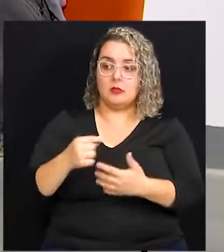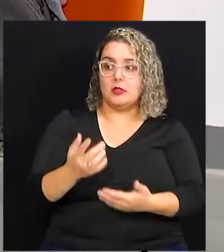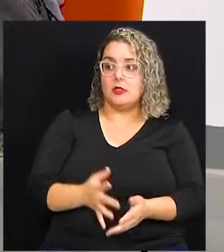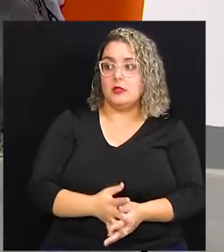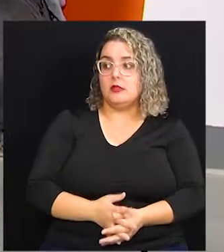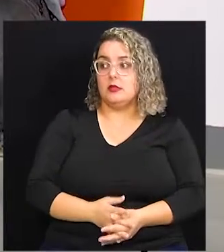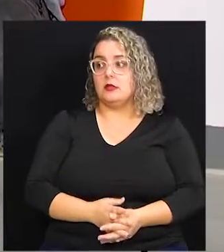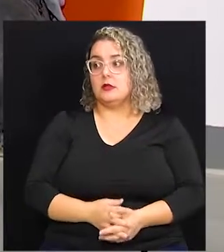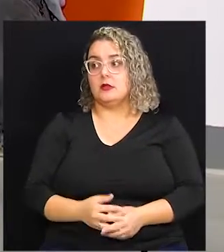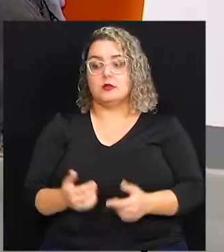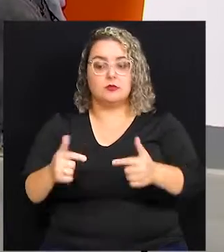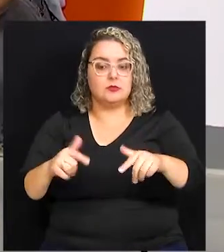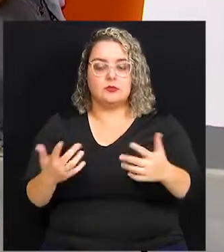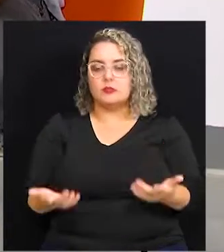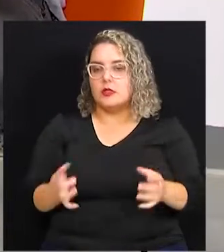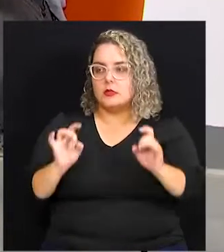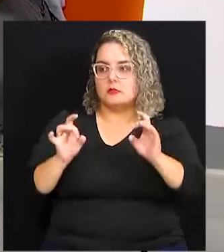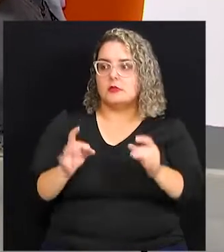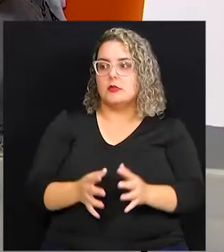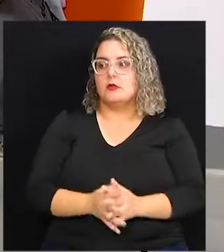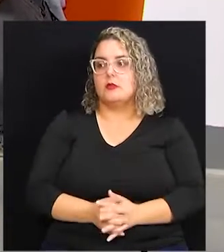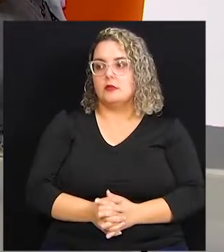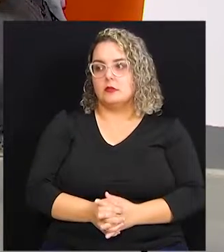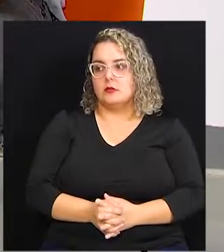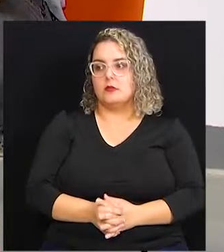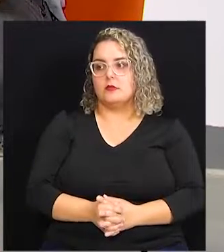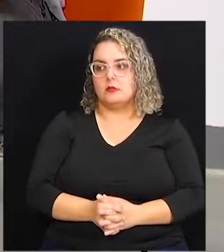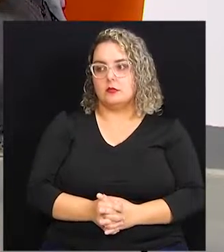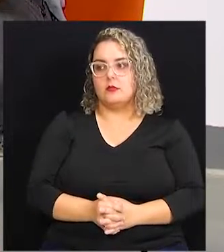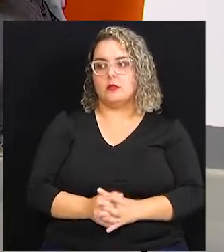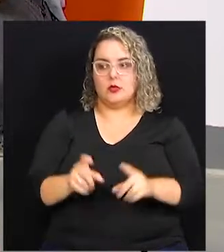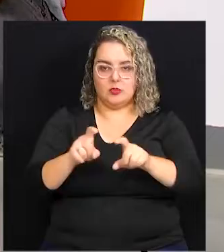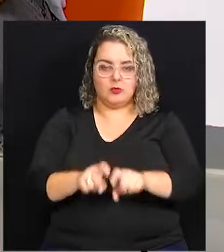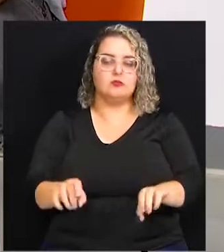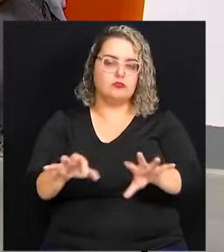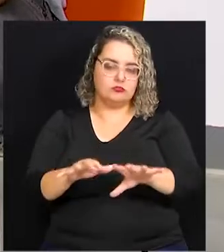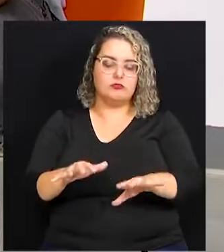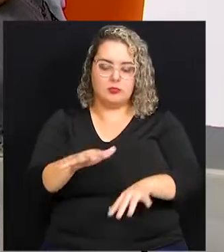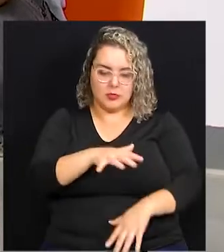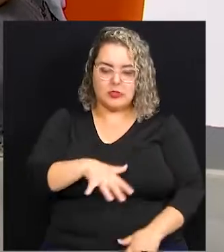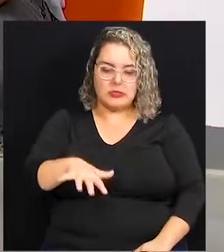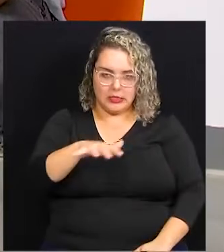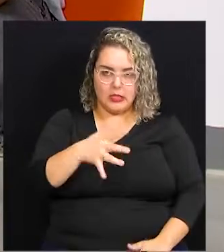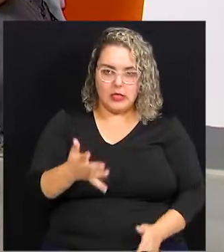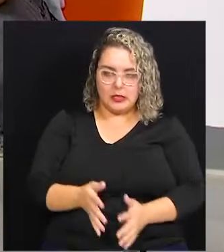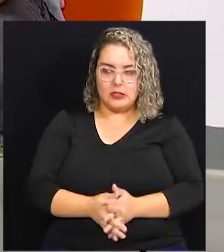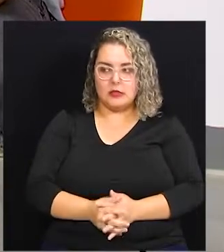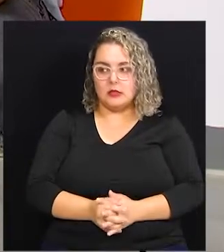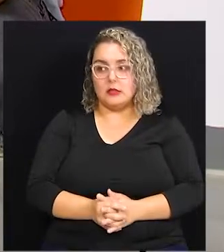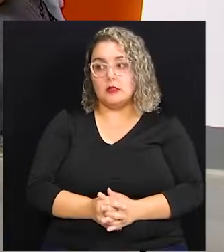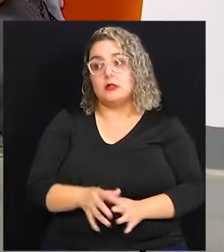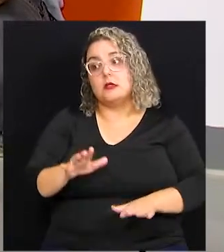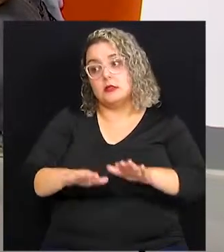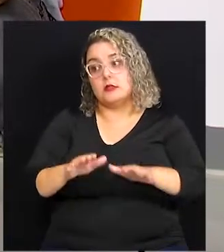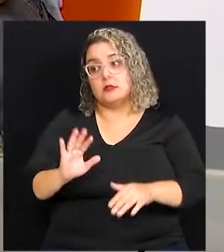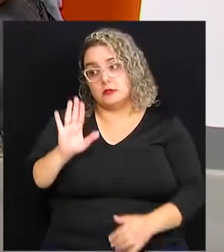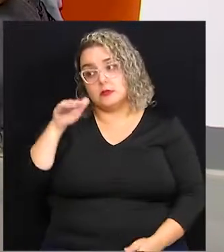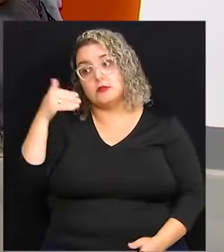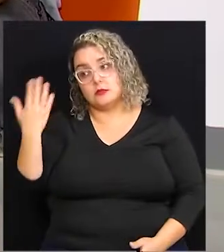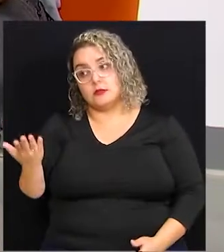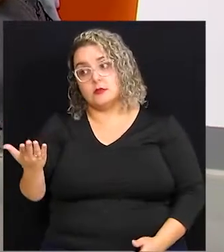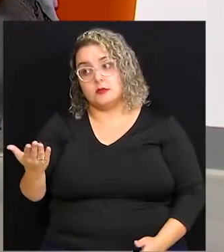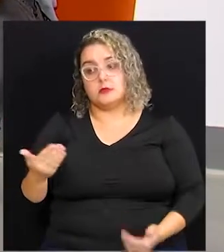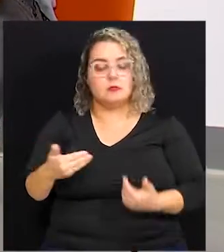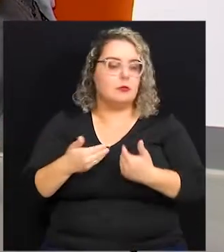isso, em determinado lugar? Provavelmente com computação, alguma coisa voltada à computação e provavelmente também no